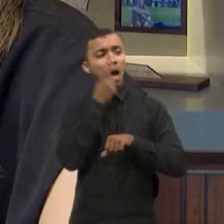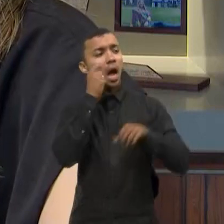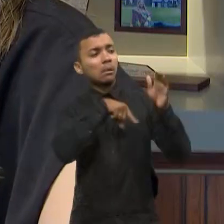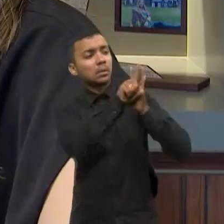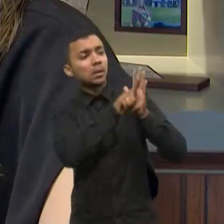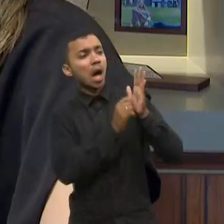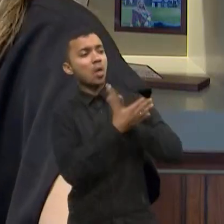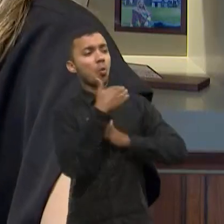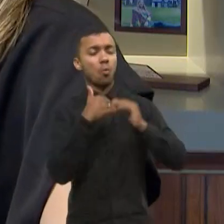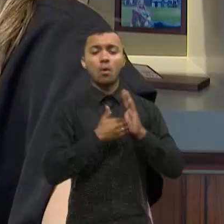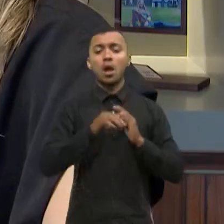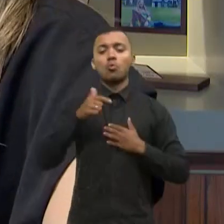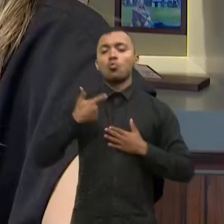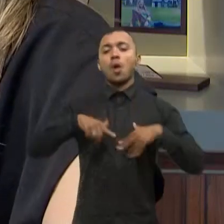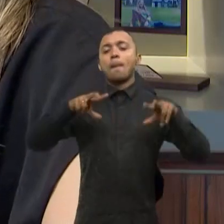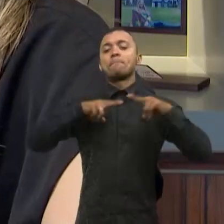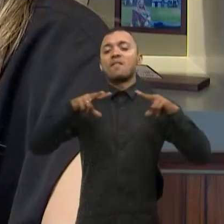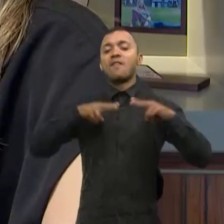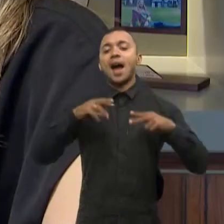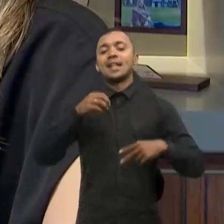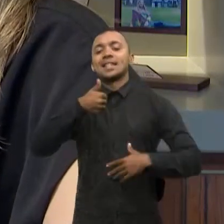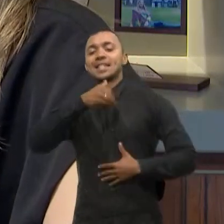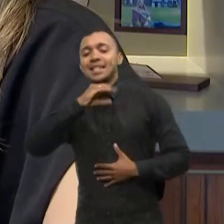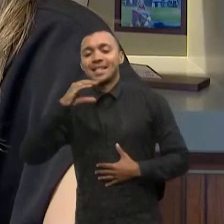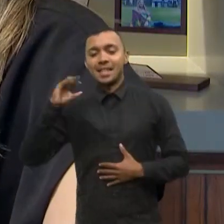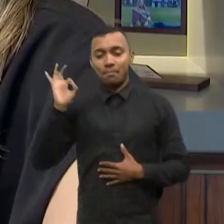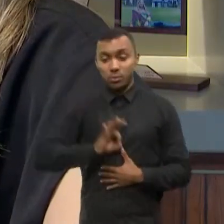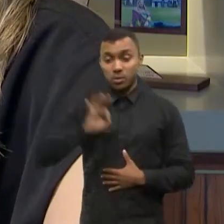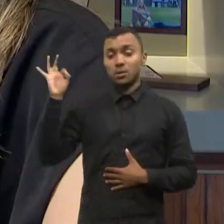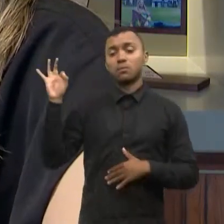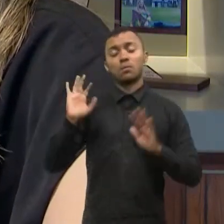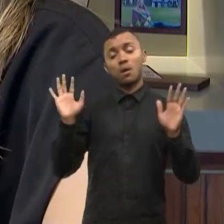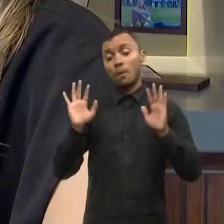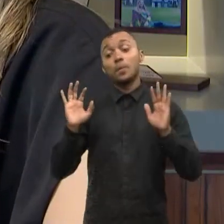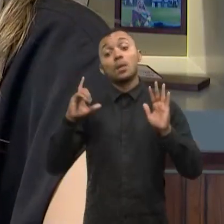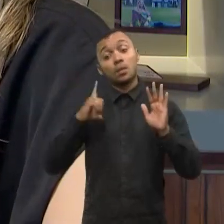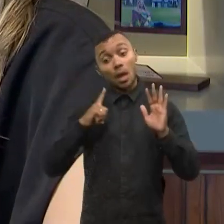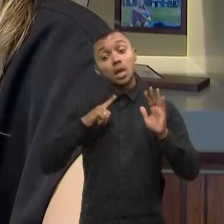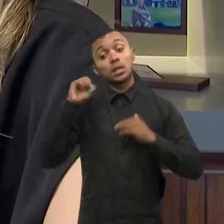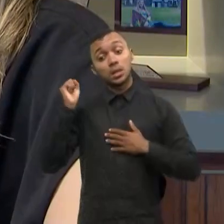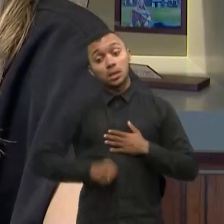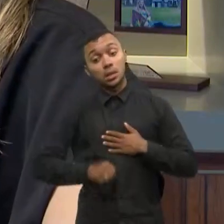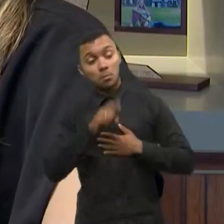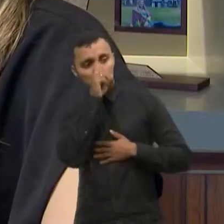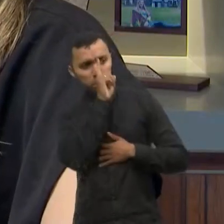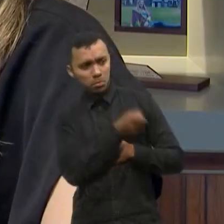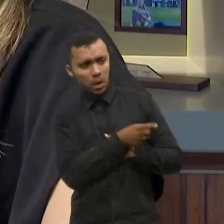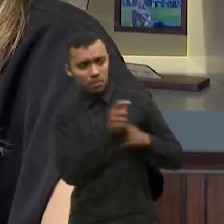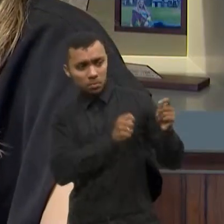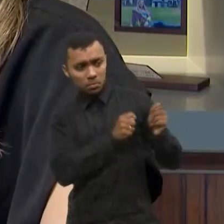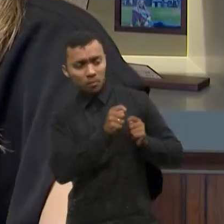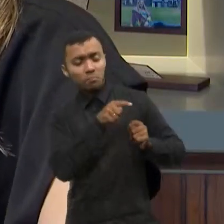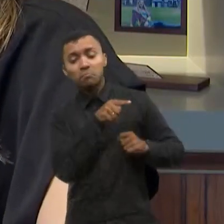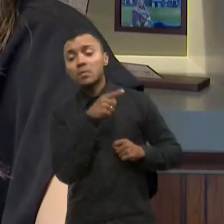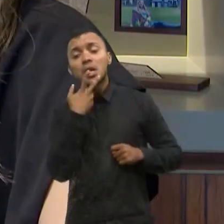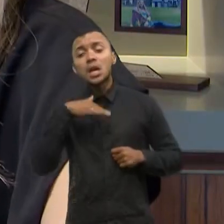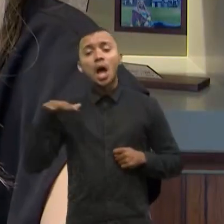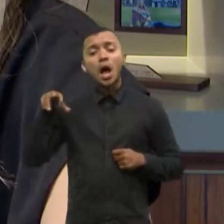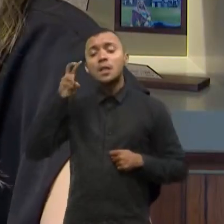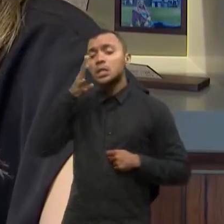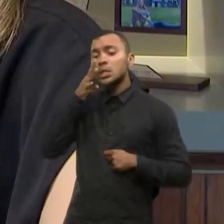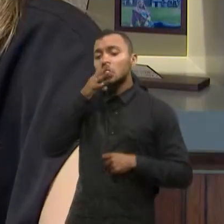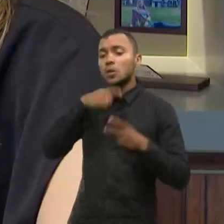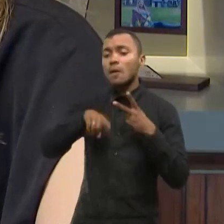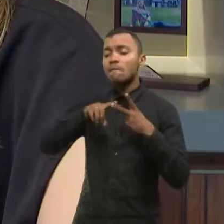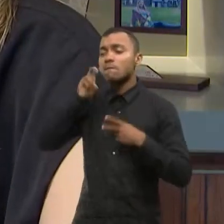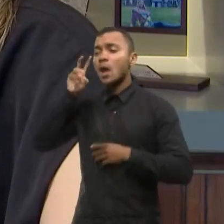existe também uma privacidade 100%, tá? Existe, sim, um controle do que a criança ou o adolescente está vendo. Então, se eu tenho algumas suspeitas,